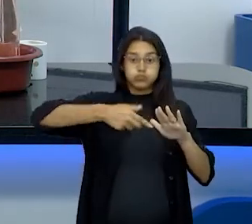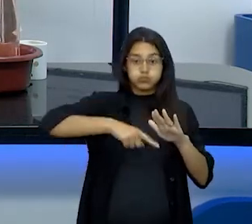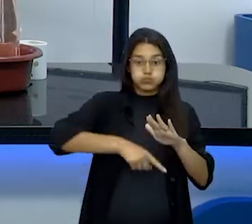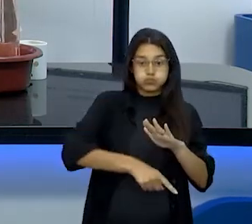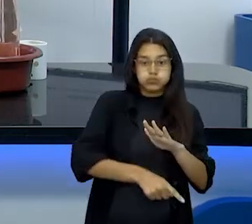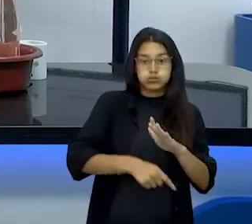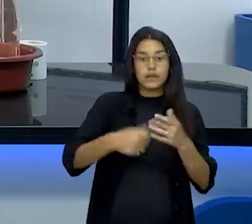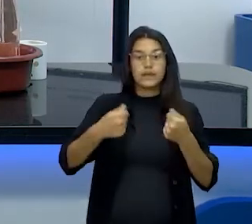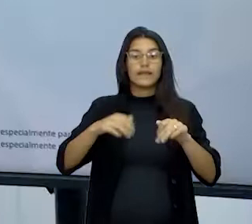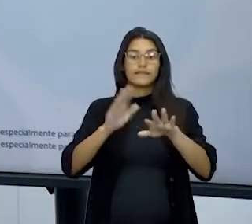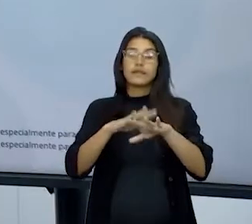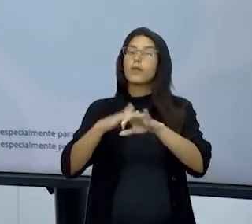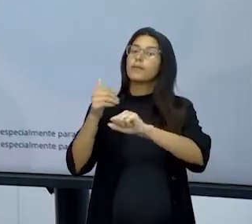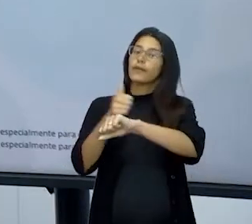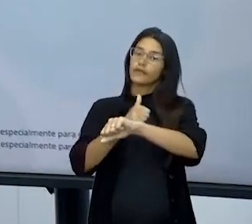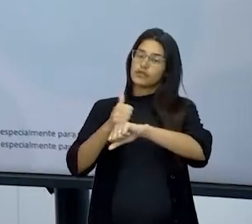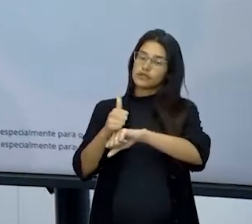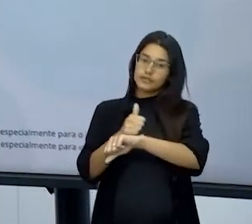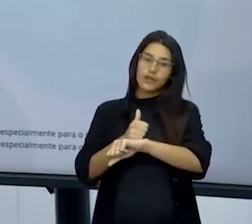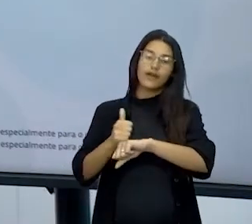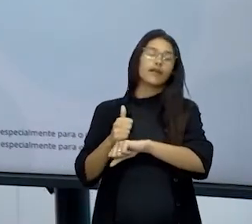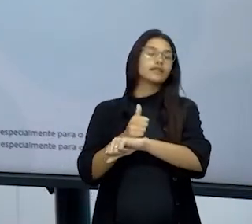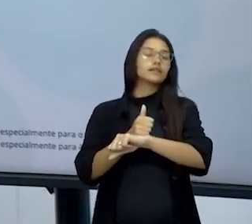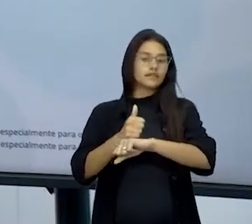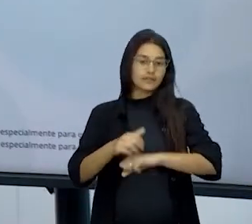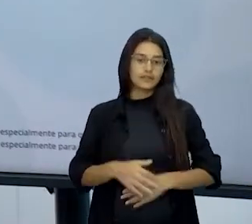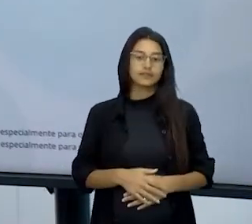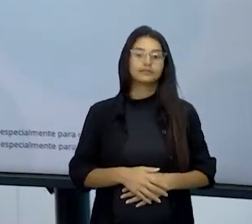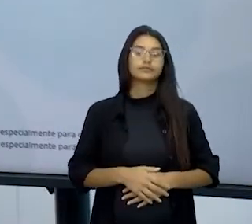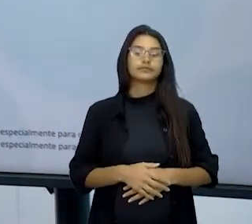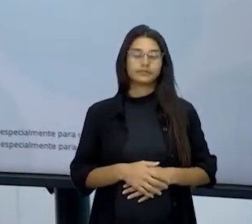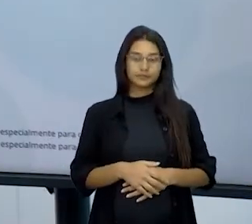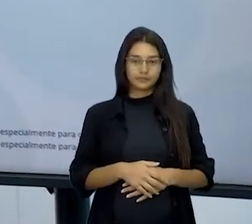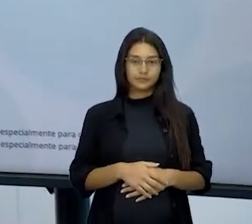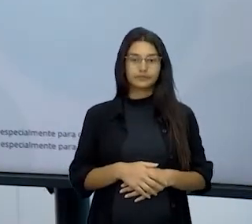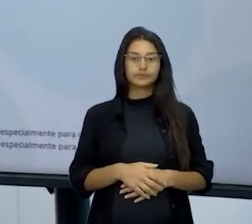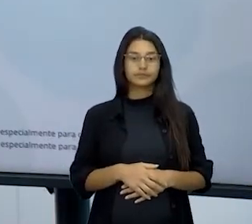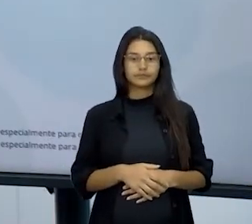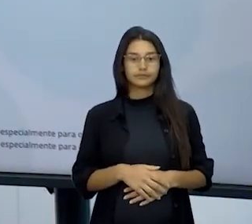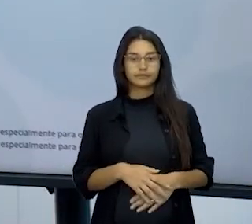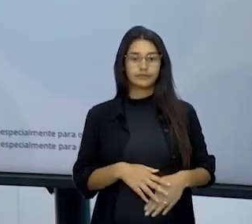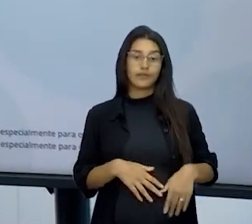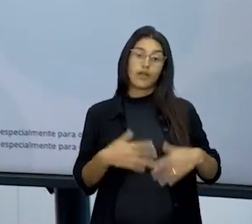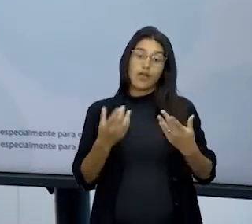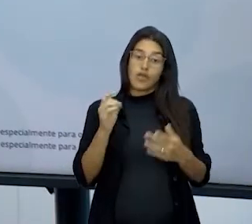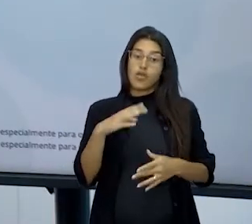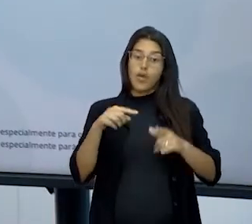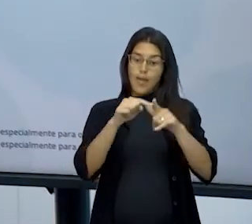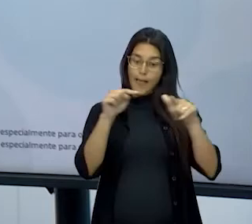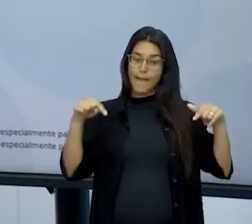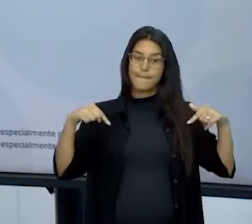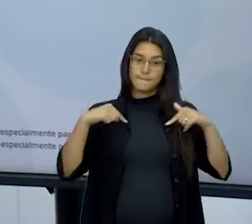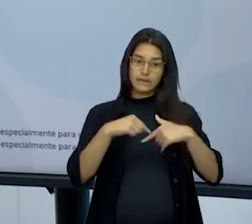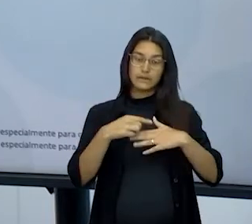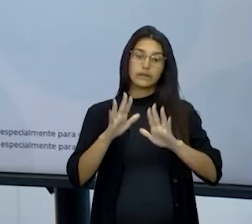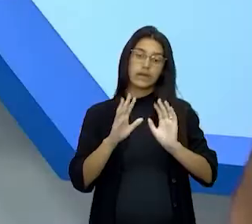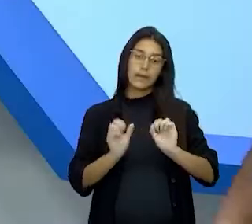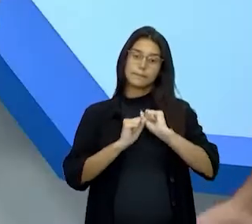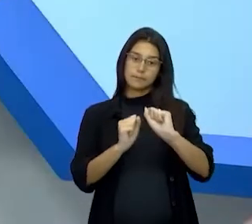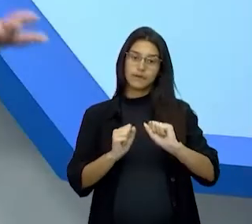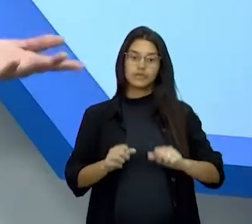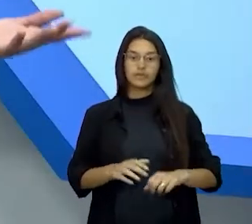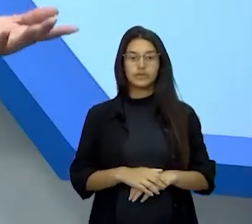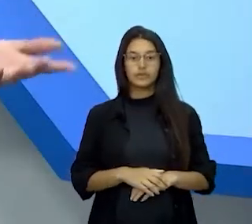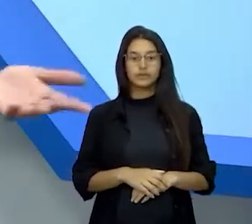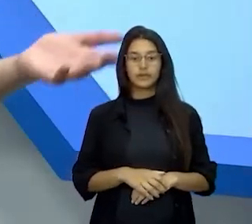com profissionais. Aí eu quero mergulhar. Máximo uma piscina que vai até o pé, por favor. Porque...